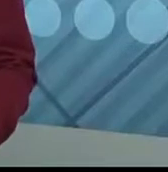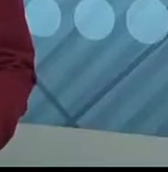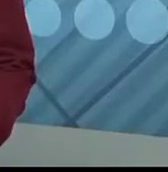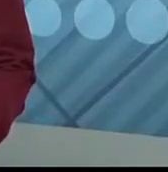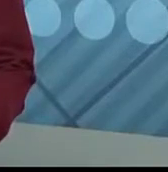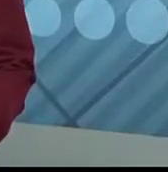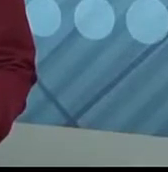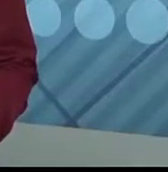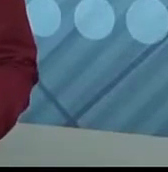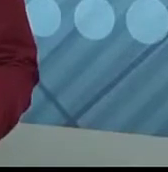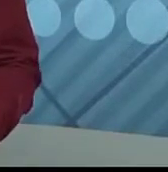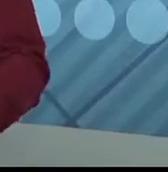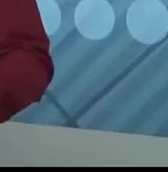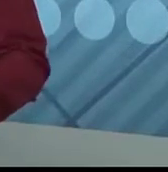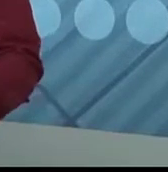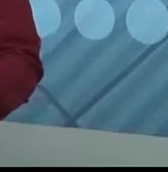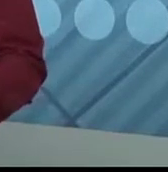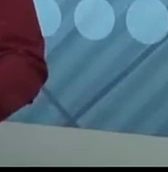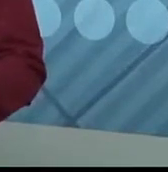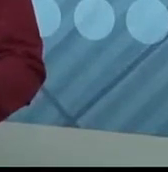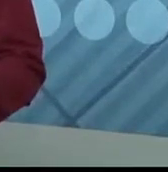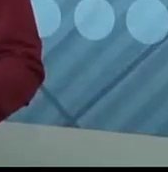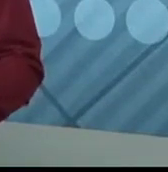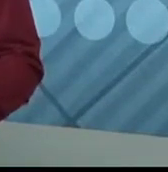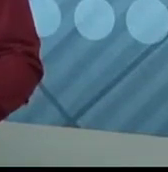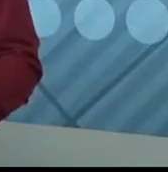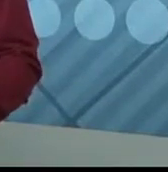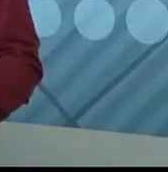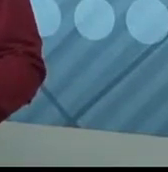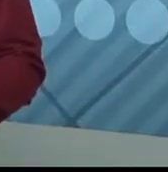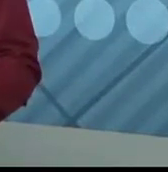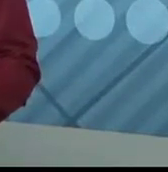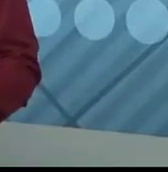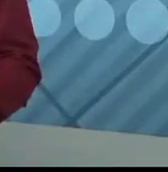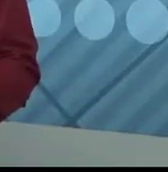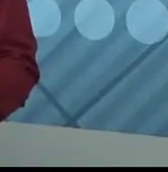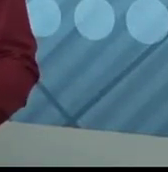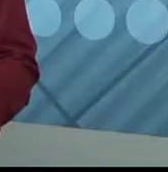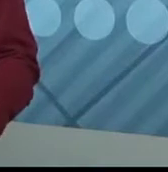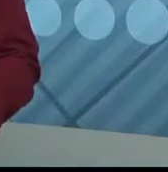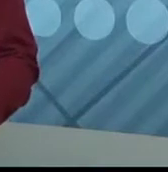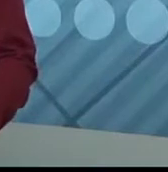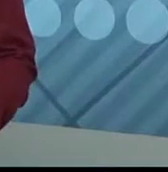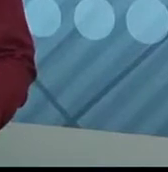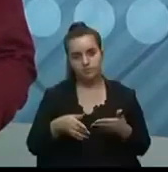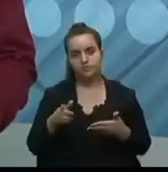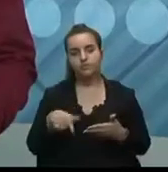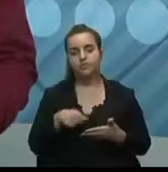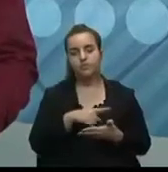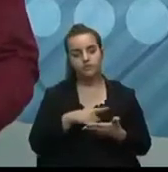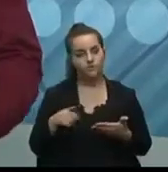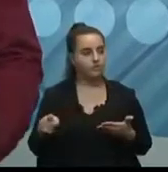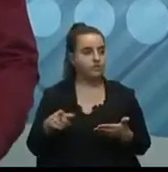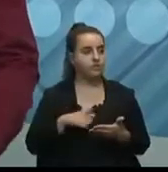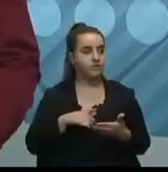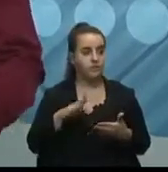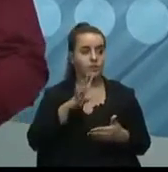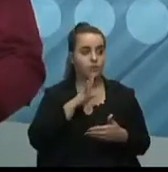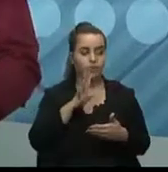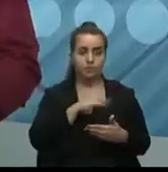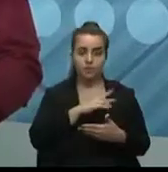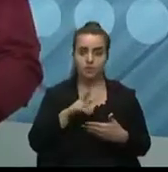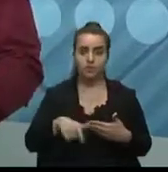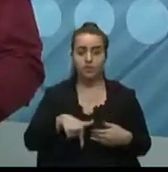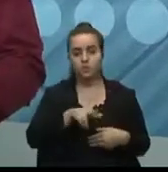serão construídos. Mas, para que haja uma aprendizagem de fato significativa, é importante que você possua alguns conhecimentos,